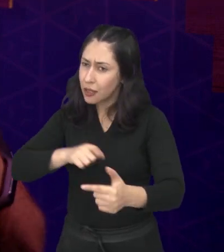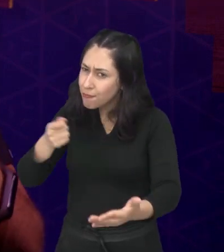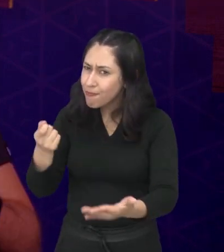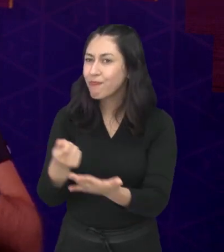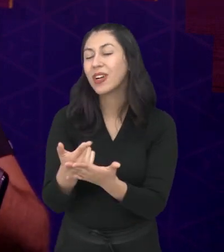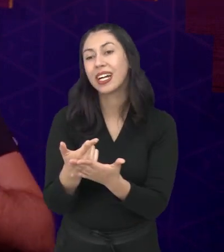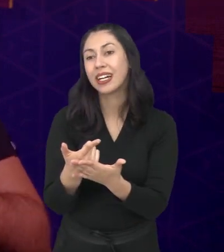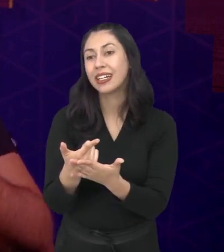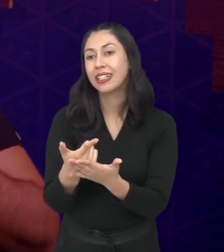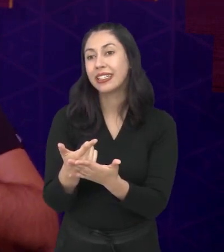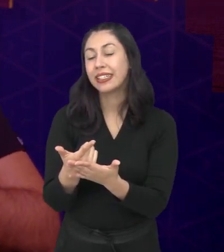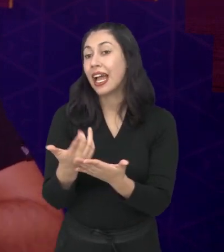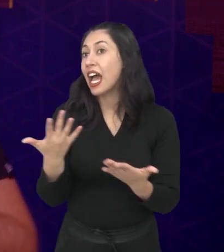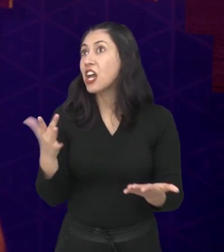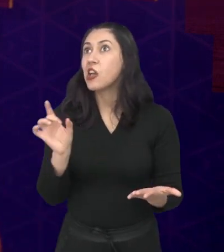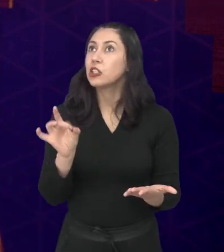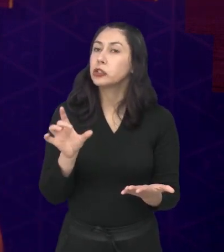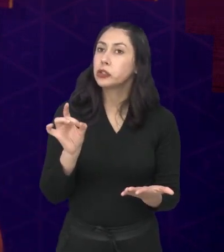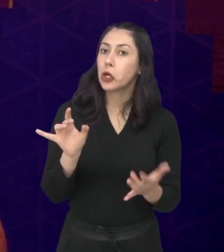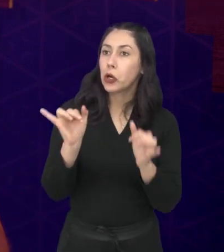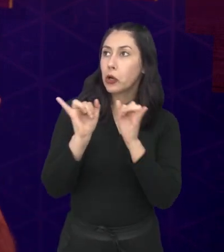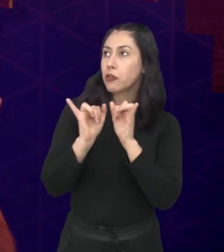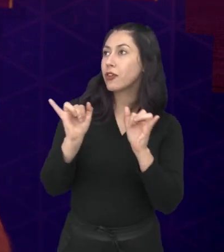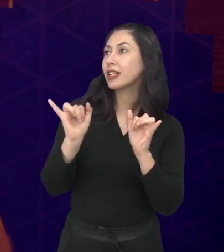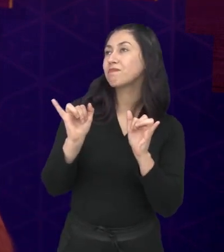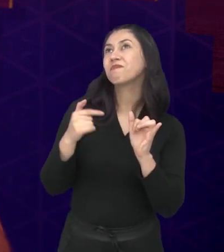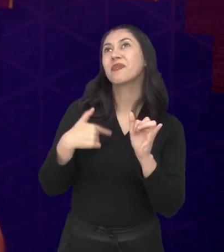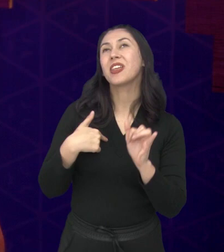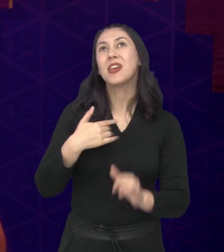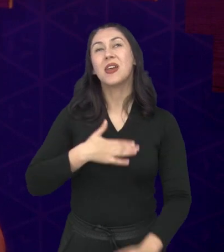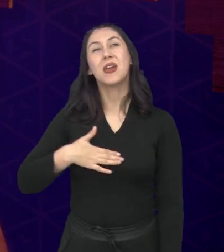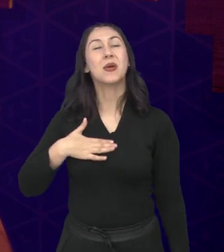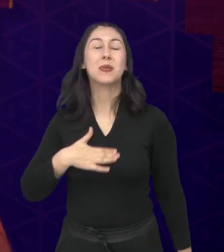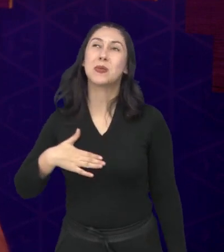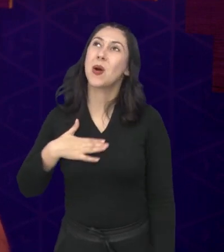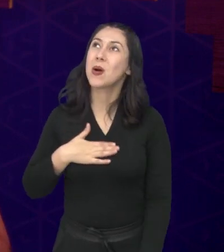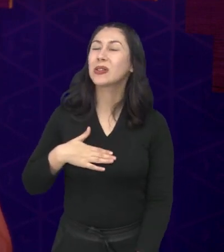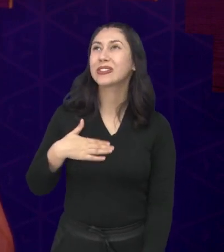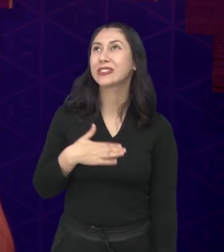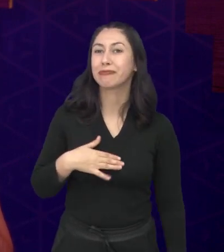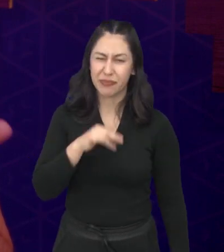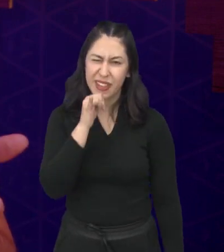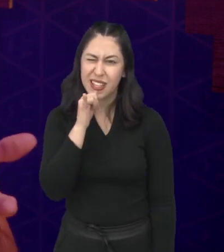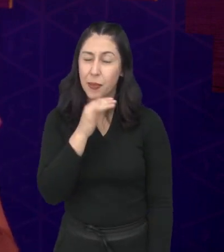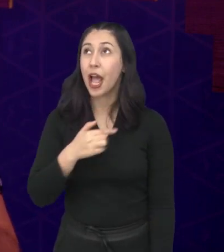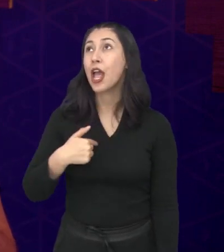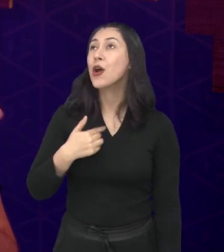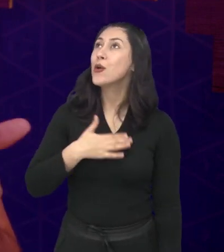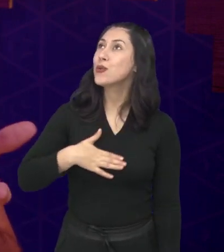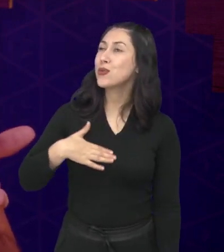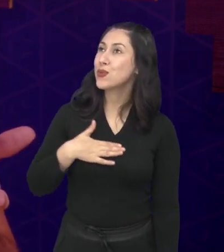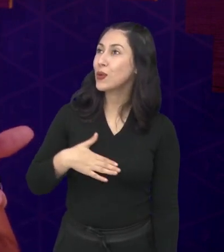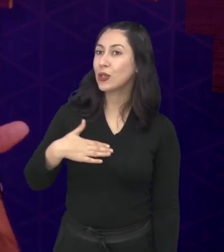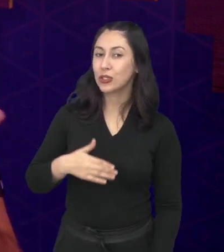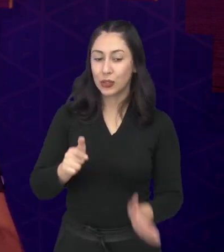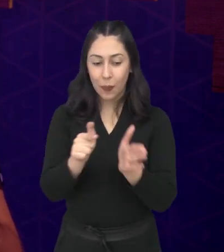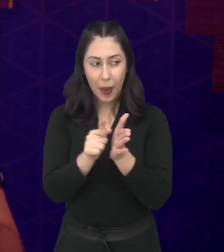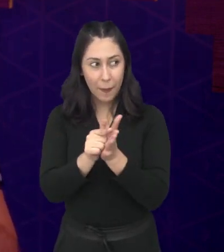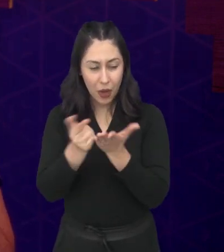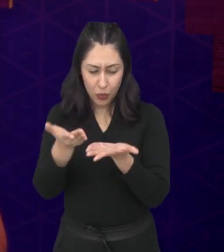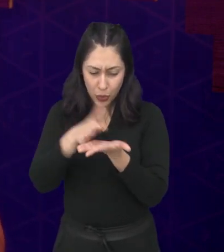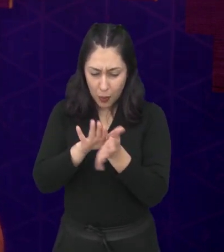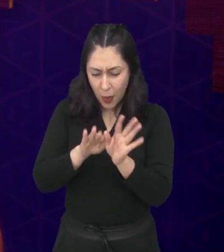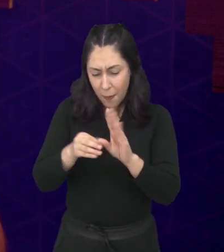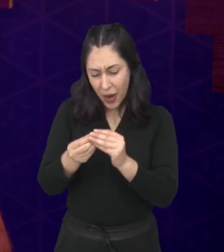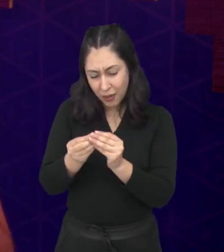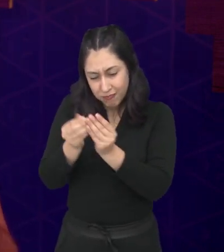adianta só você pegar e falar, sabe o que eu gosto de fazer? Eu gosto de fazer barquinhos de papel. Sabe?